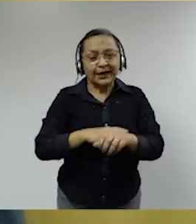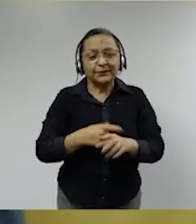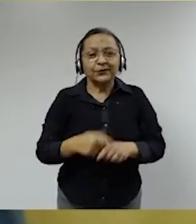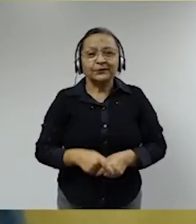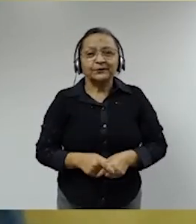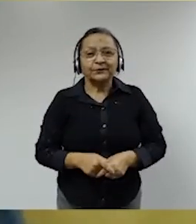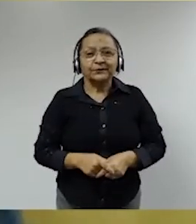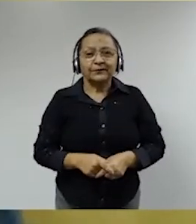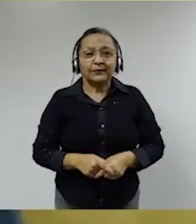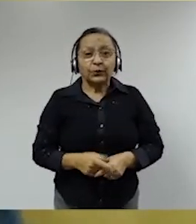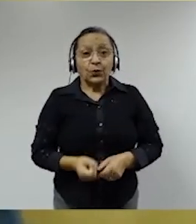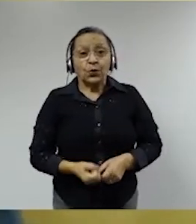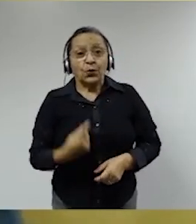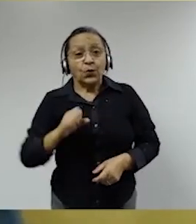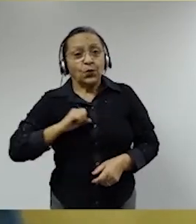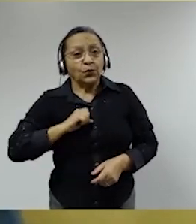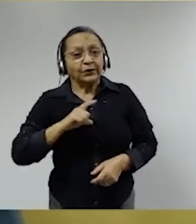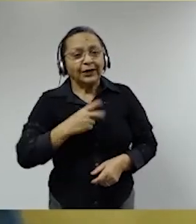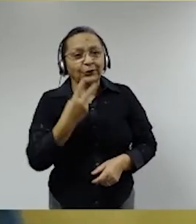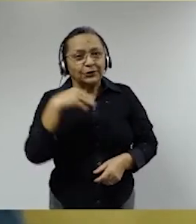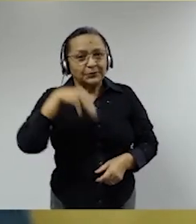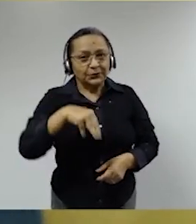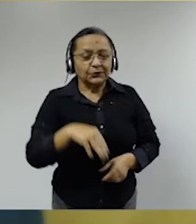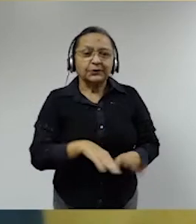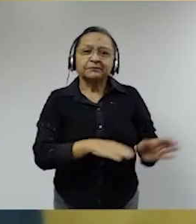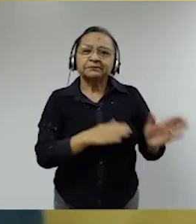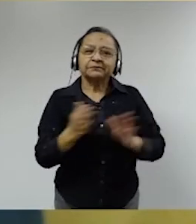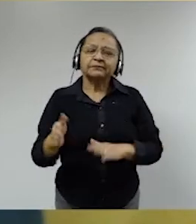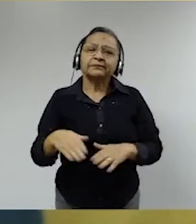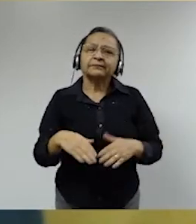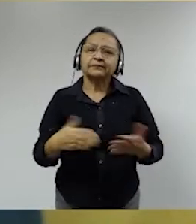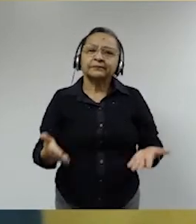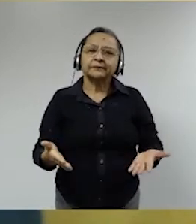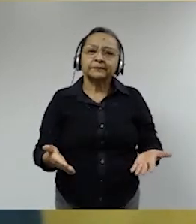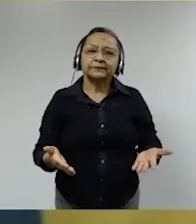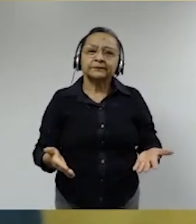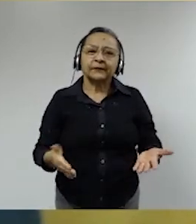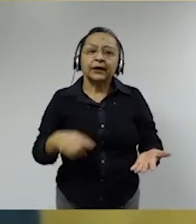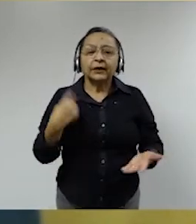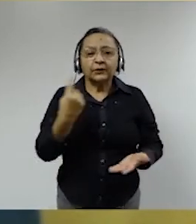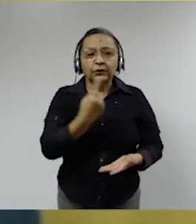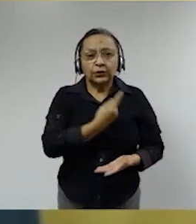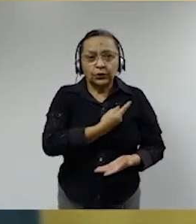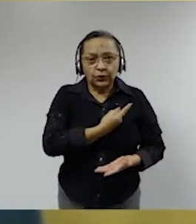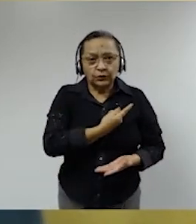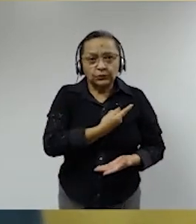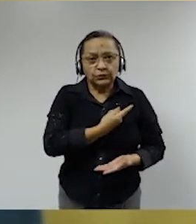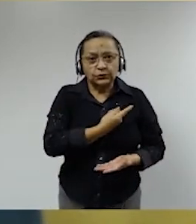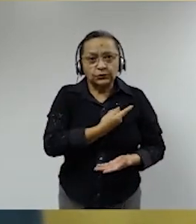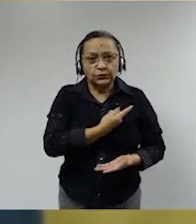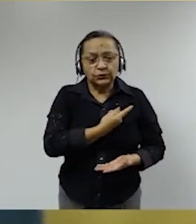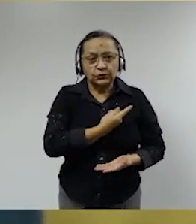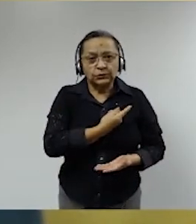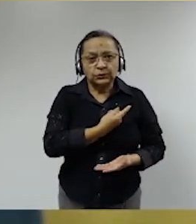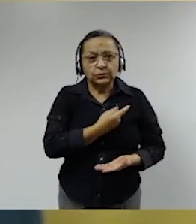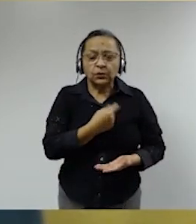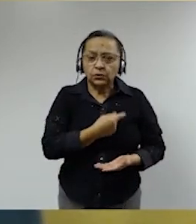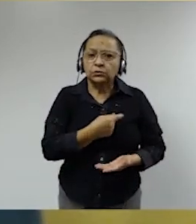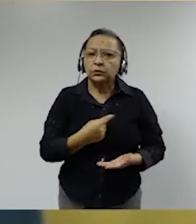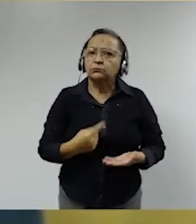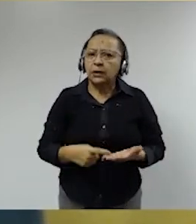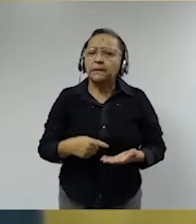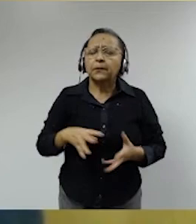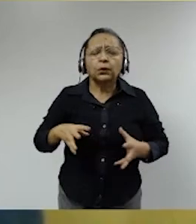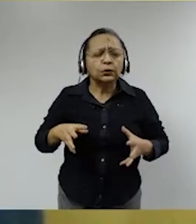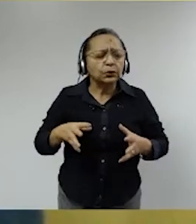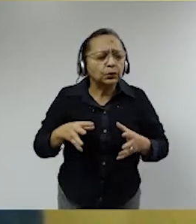Então, eu posso falar mais um pouquinho. Então, eu acho que por tudo que o órgão tem